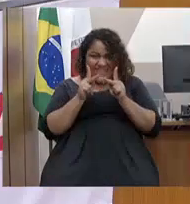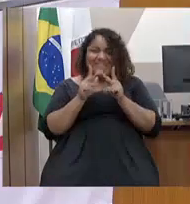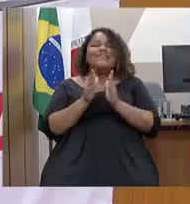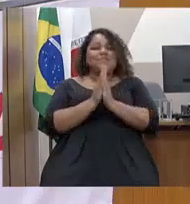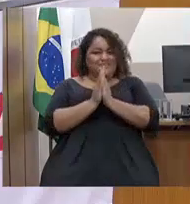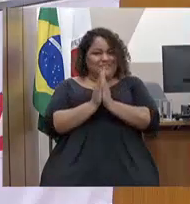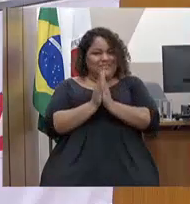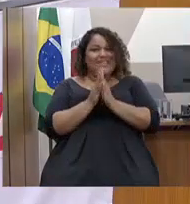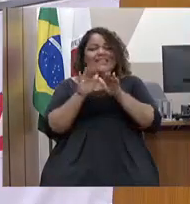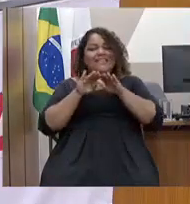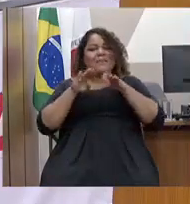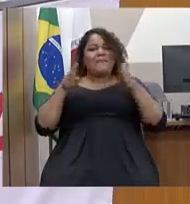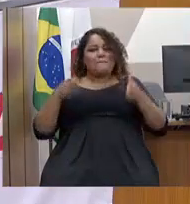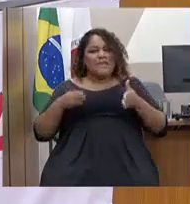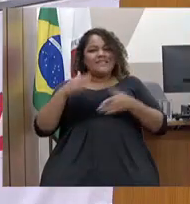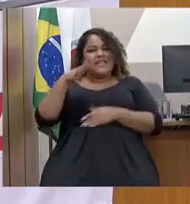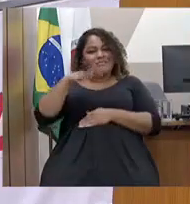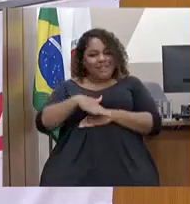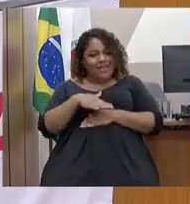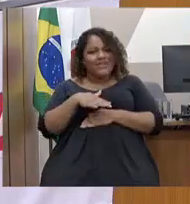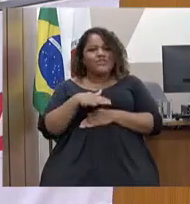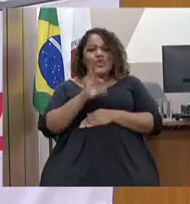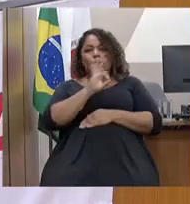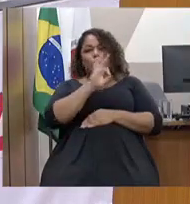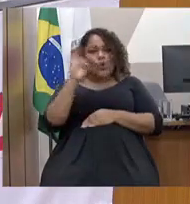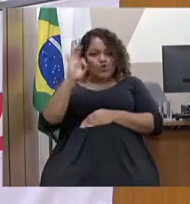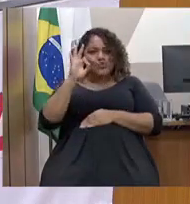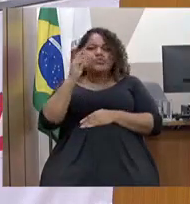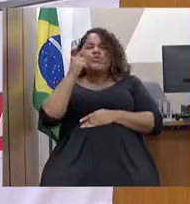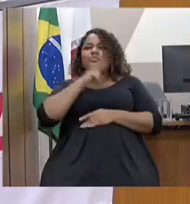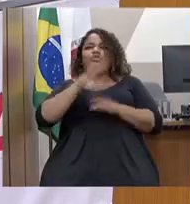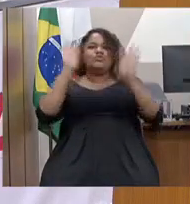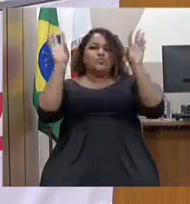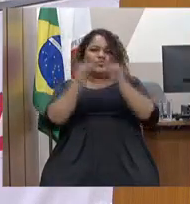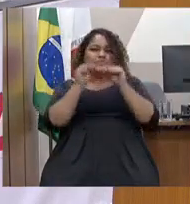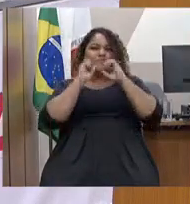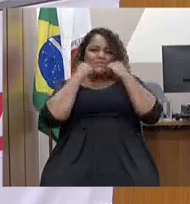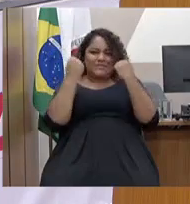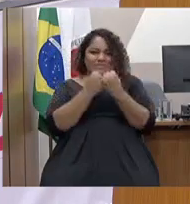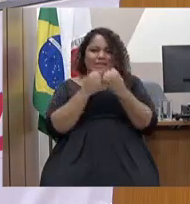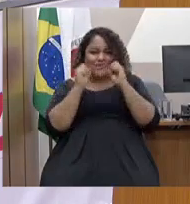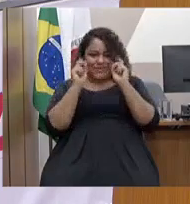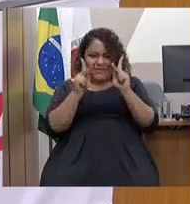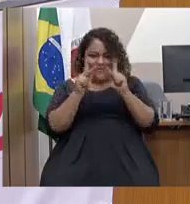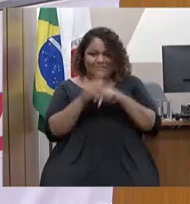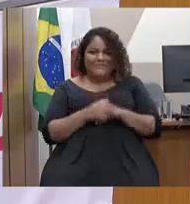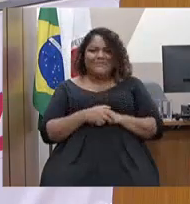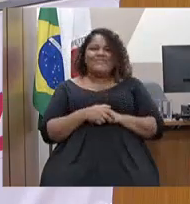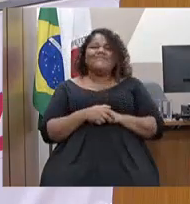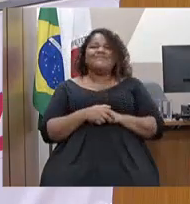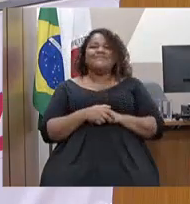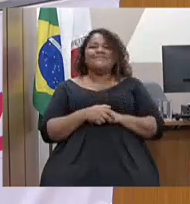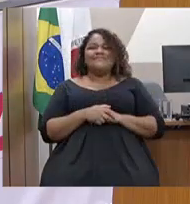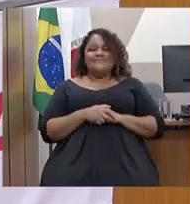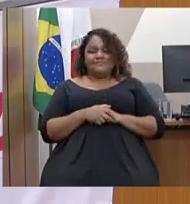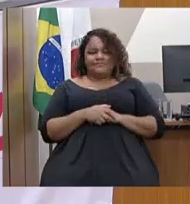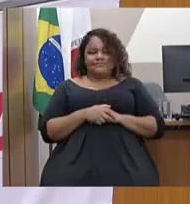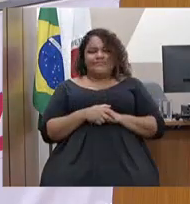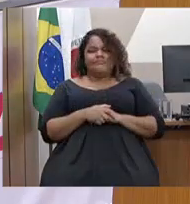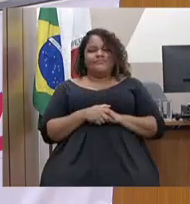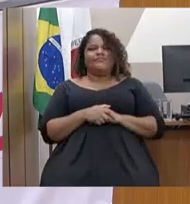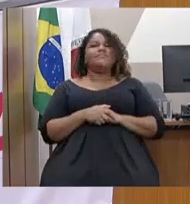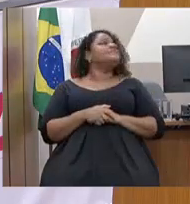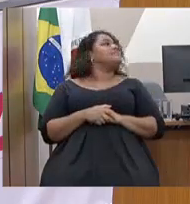nós temos uma mesa sensacional à tarde pra gente terminar muito legal o nosso seminário obrigado obrigado pelas pessoal